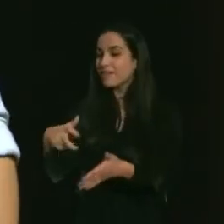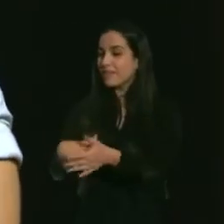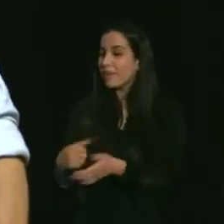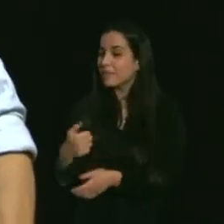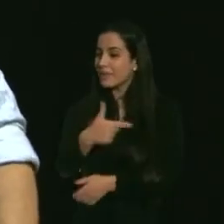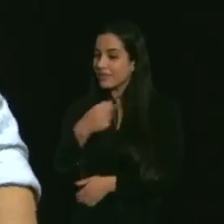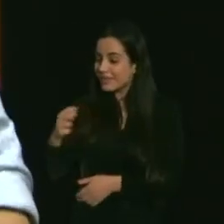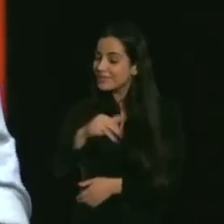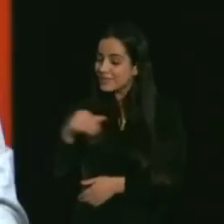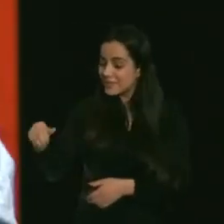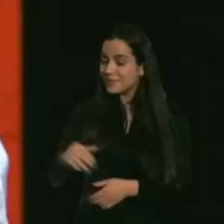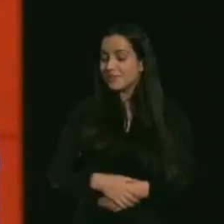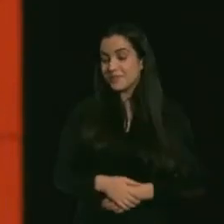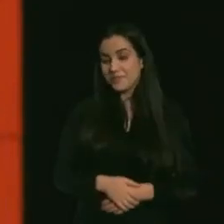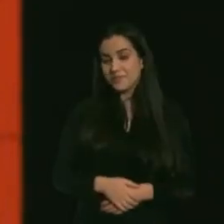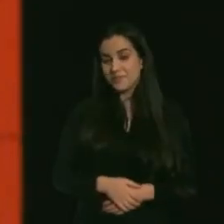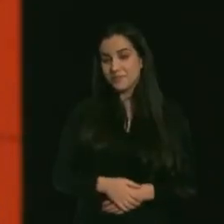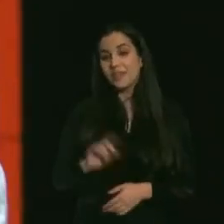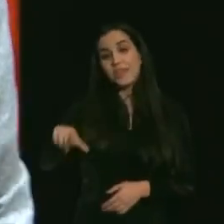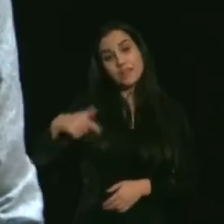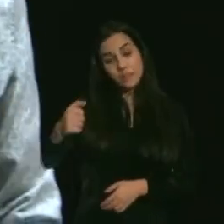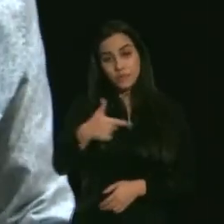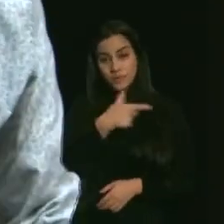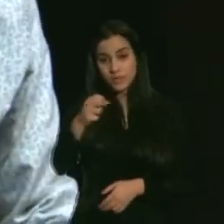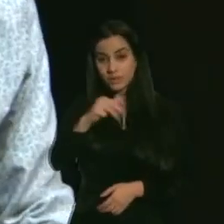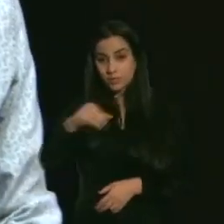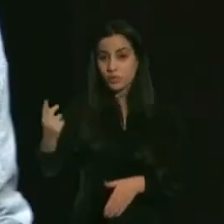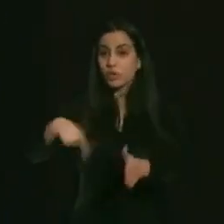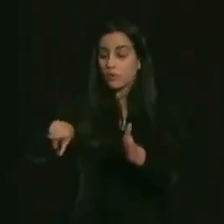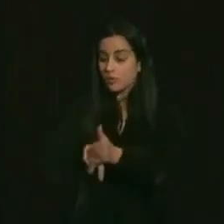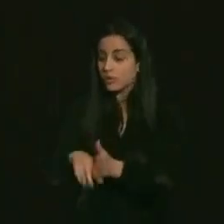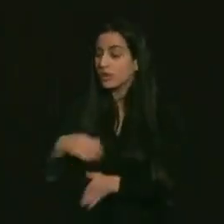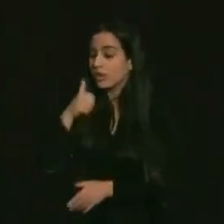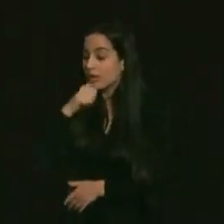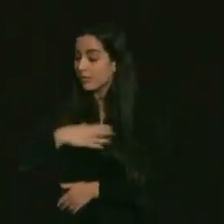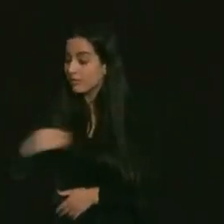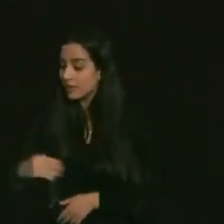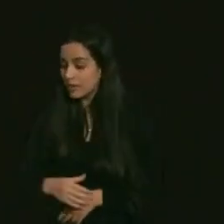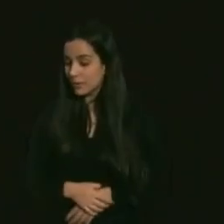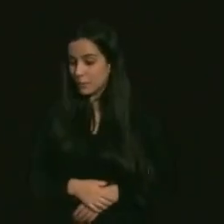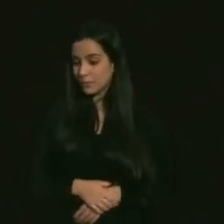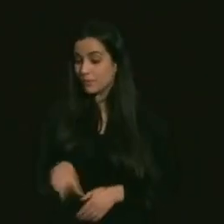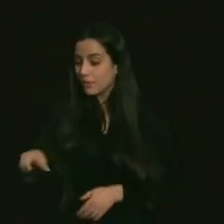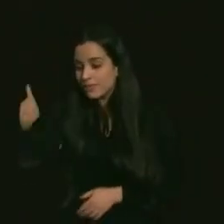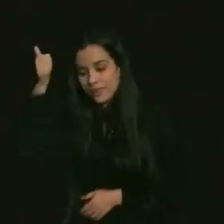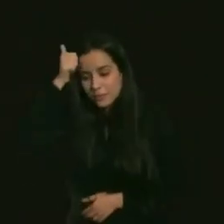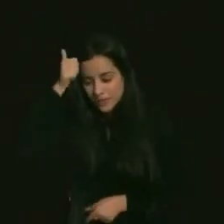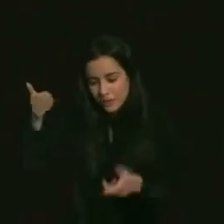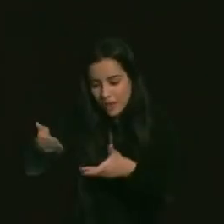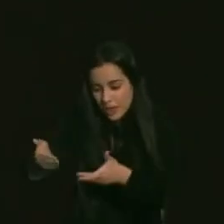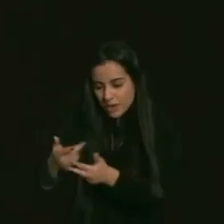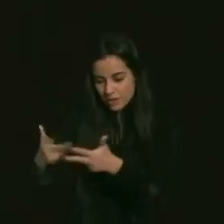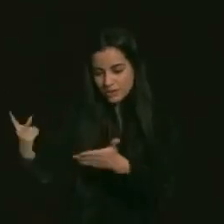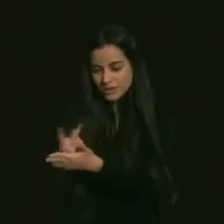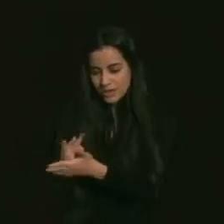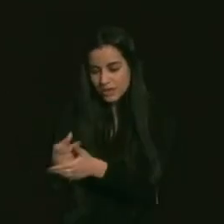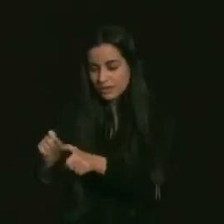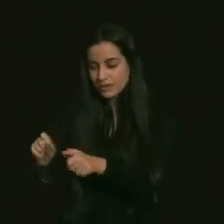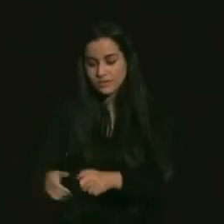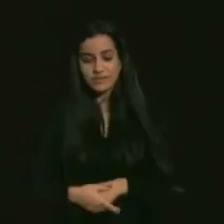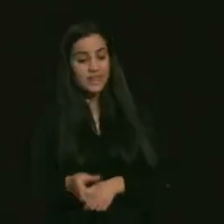10 minutos. Depois de 10 minutos, eu voltei lá: filha, você se arrependeu do que você fez? Ela disse: